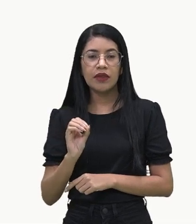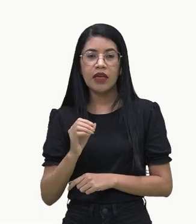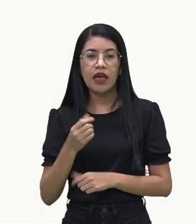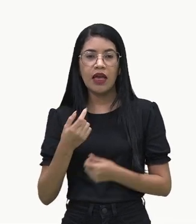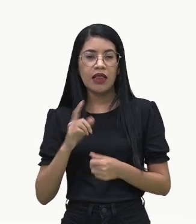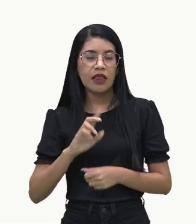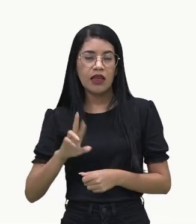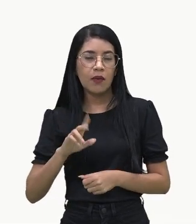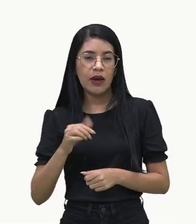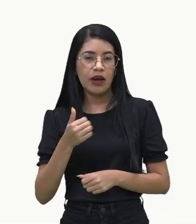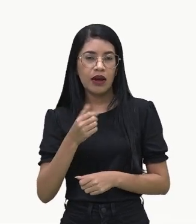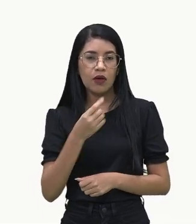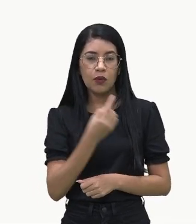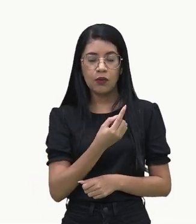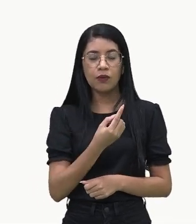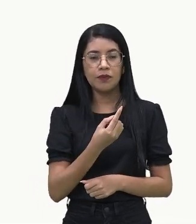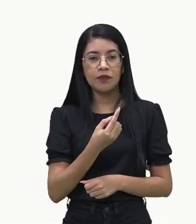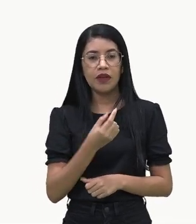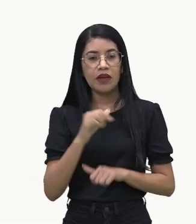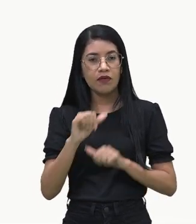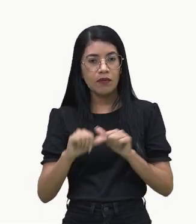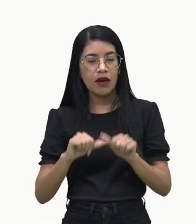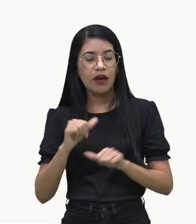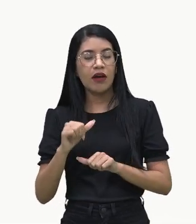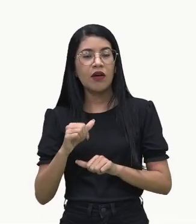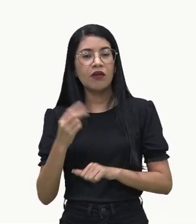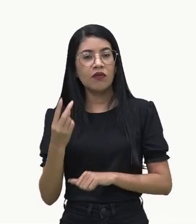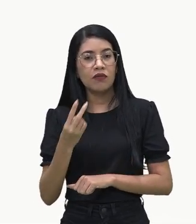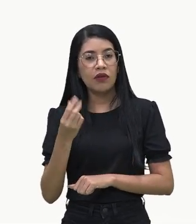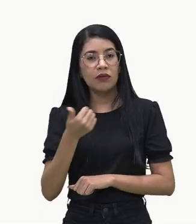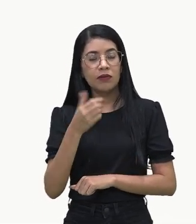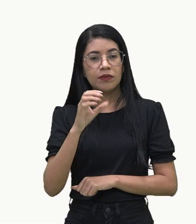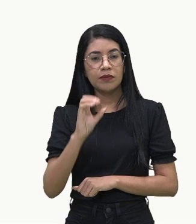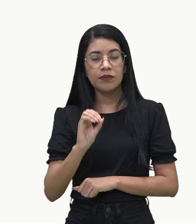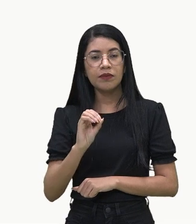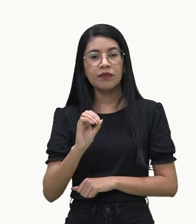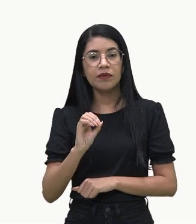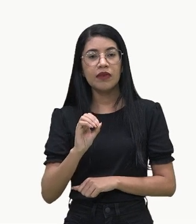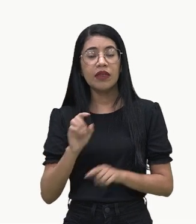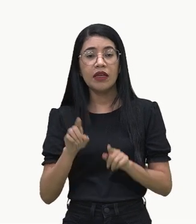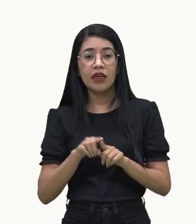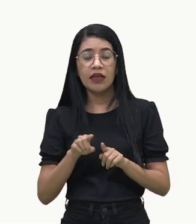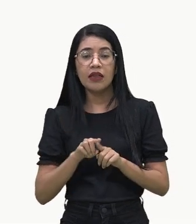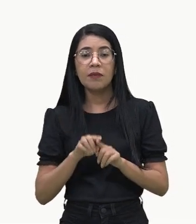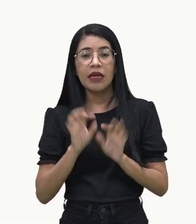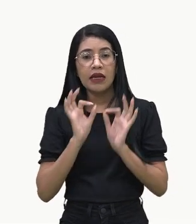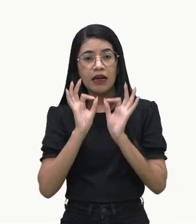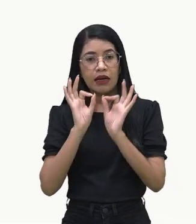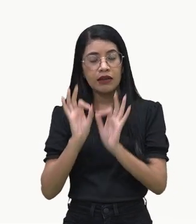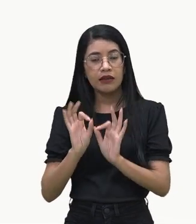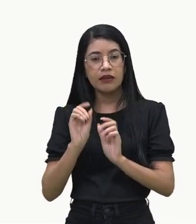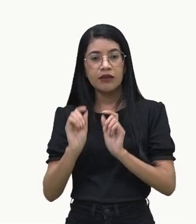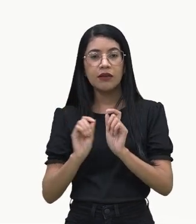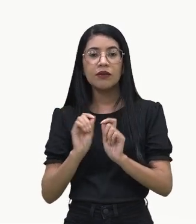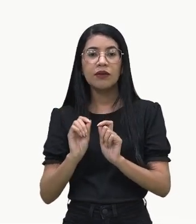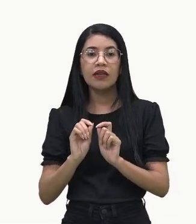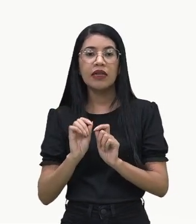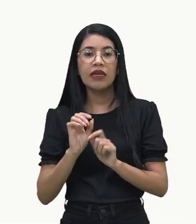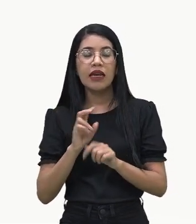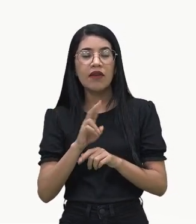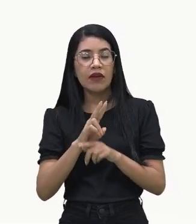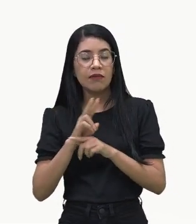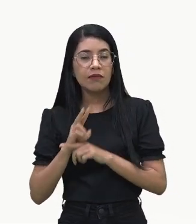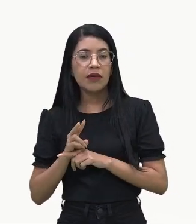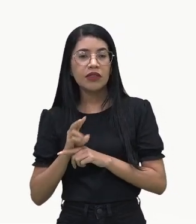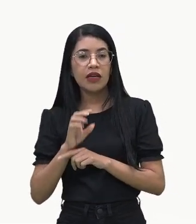passar com o valor de 1, vai passar com o valor de 10. E o mesmo cuidado aqui, quando o 0,